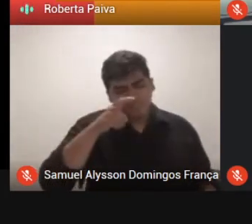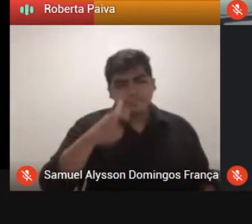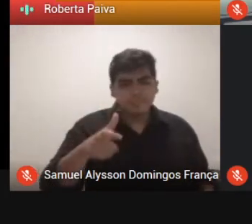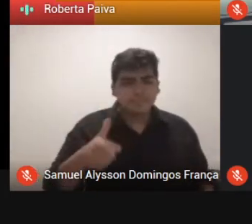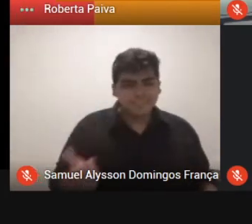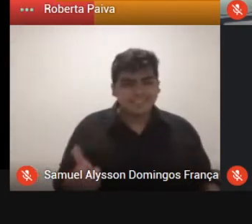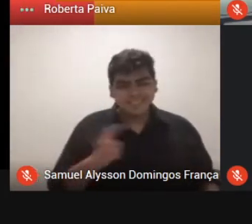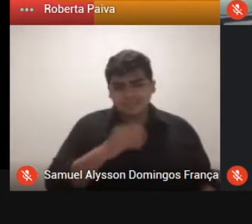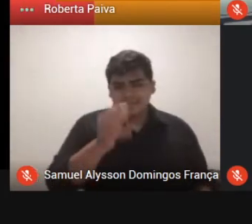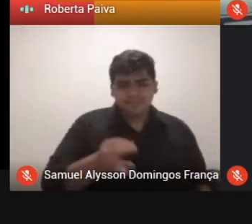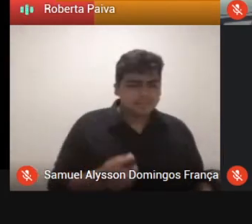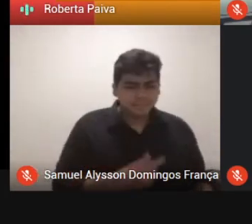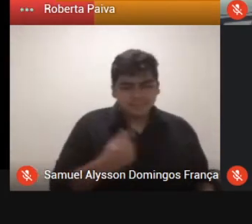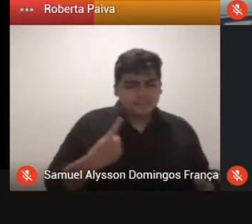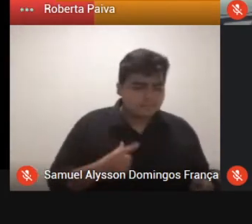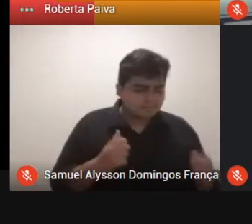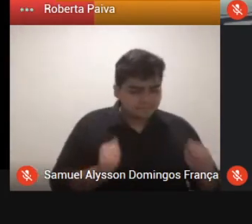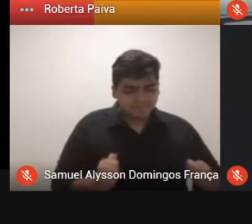pode realmente